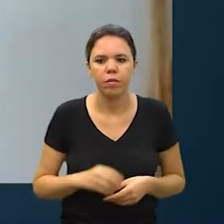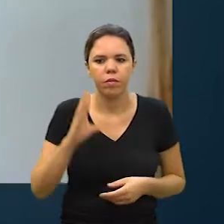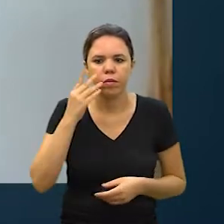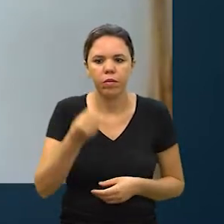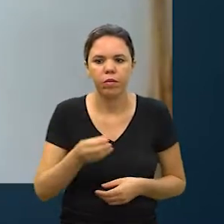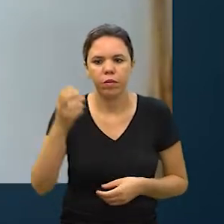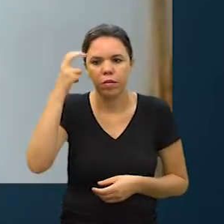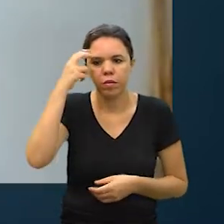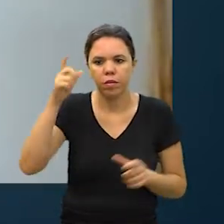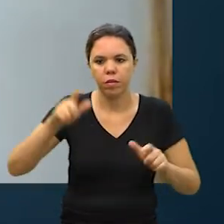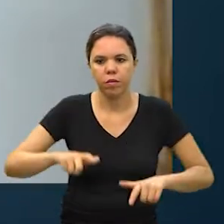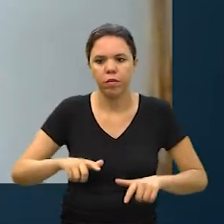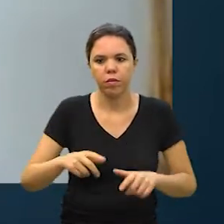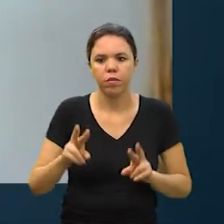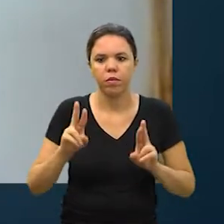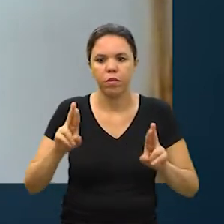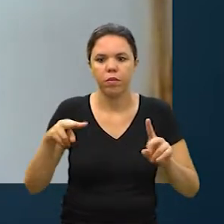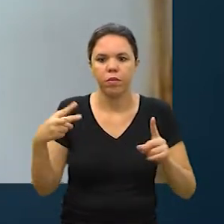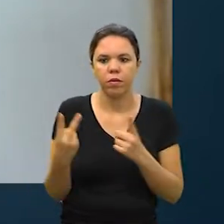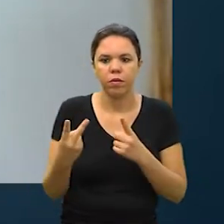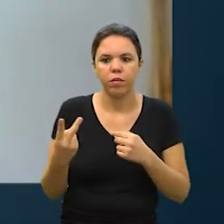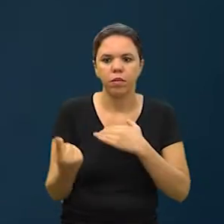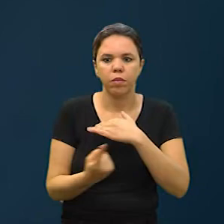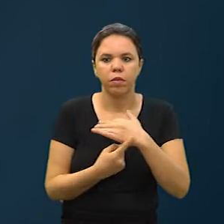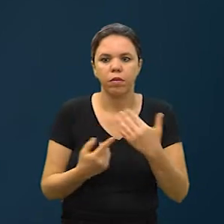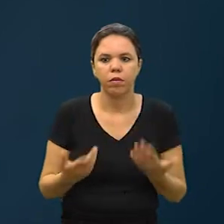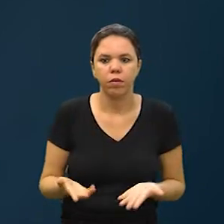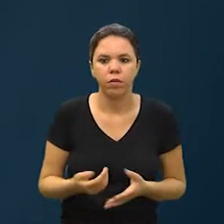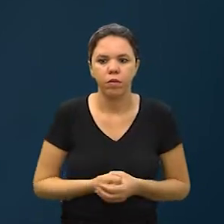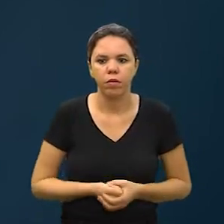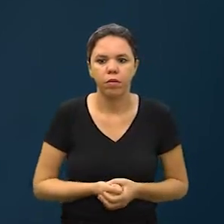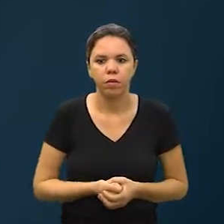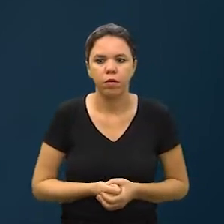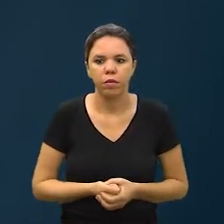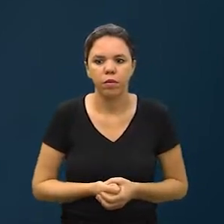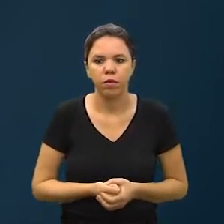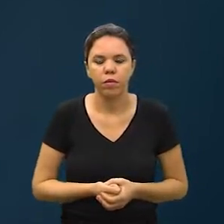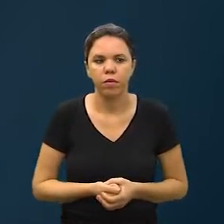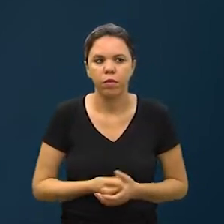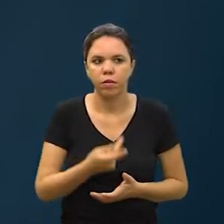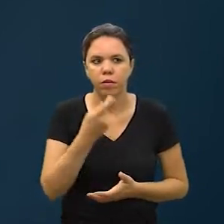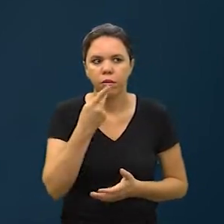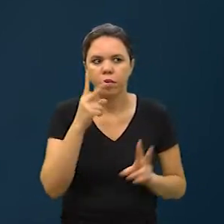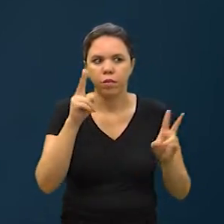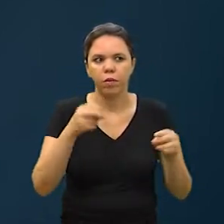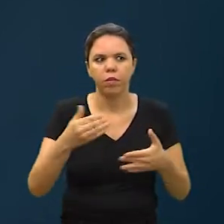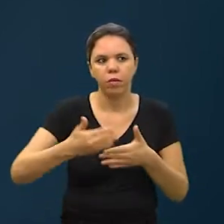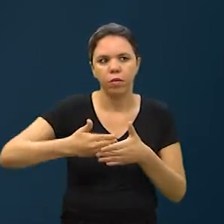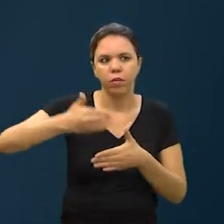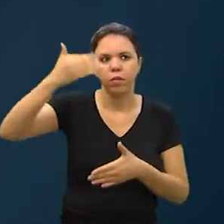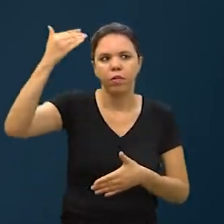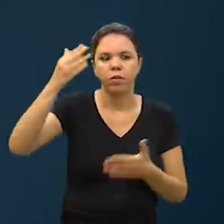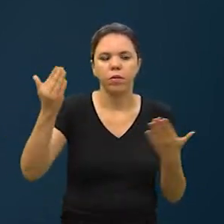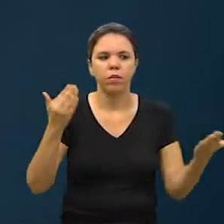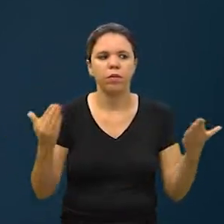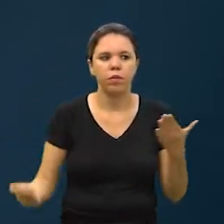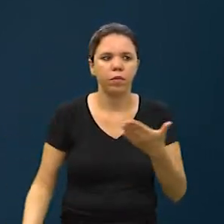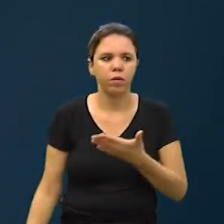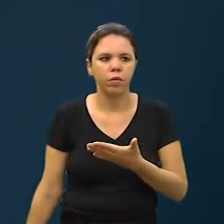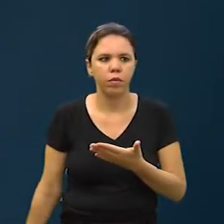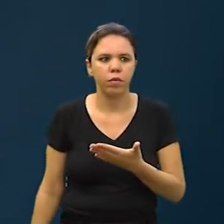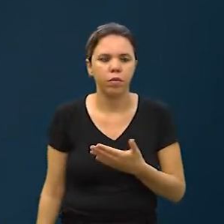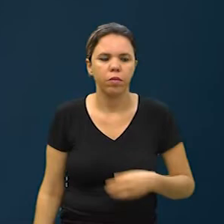sem entender a cultura local, sem entender a expectativa de consumo. Eu brinco muito com a questão das paredes, né? As paredes